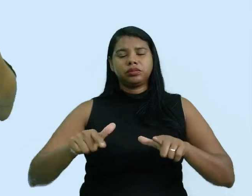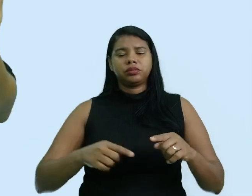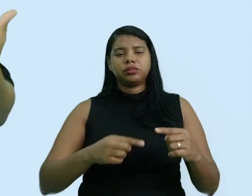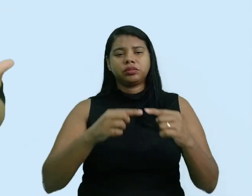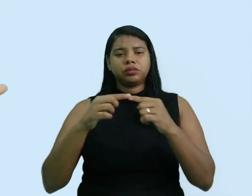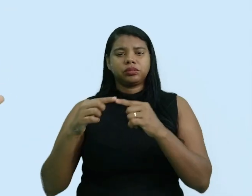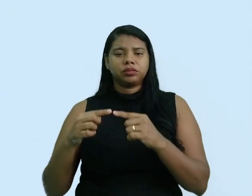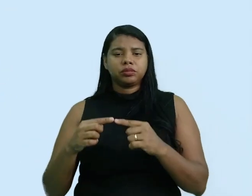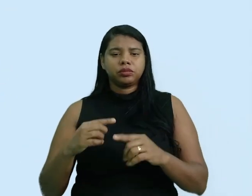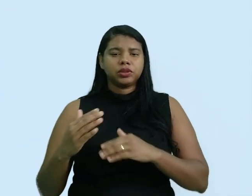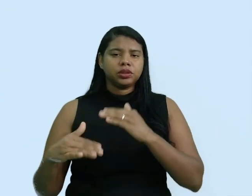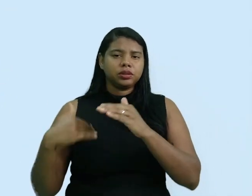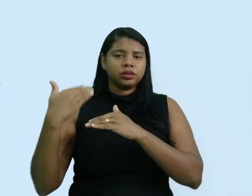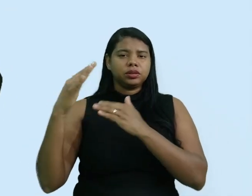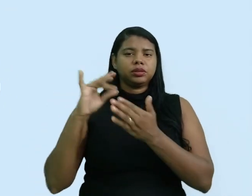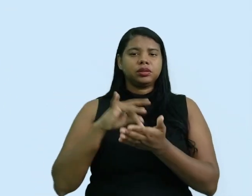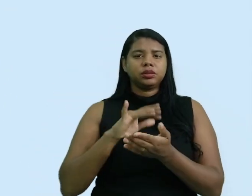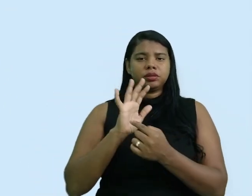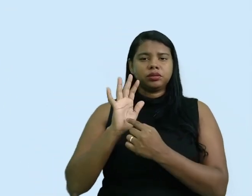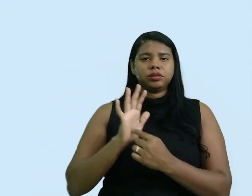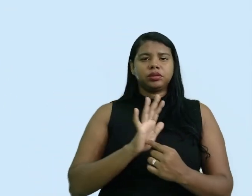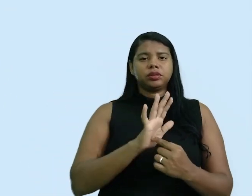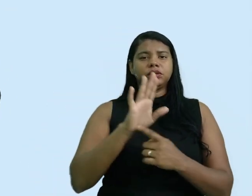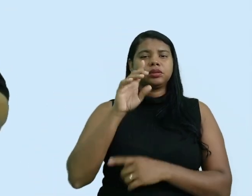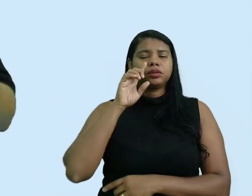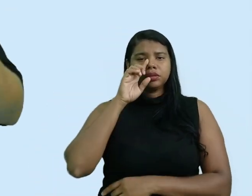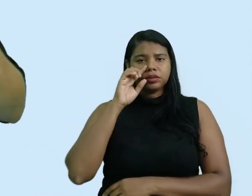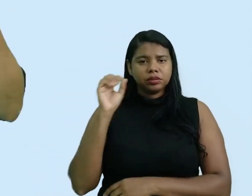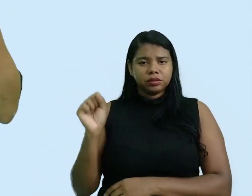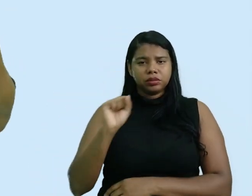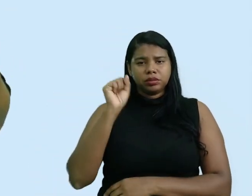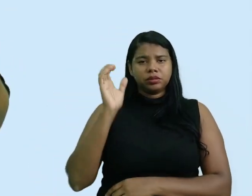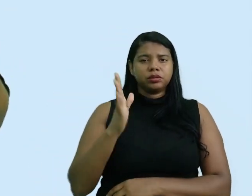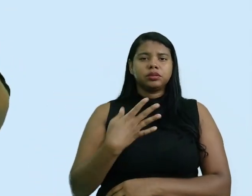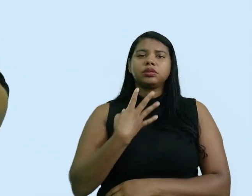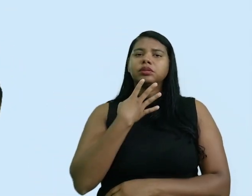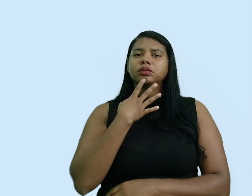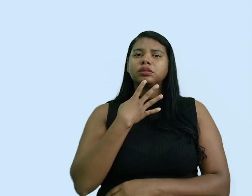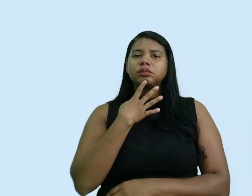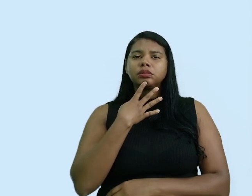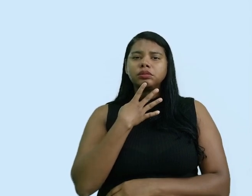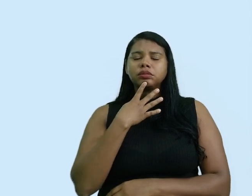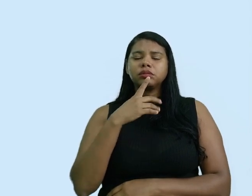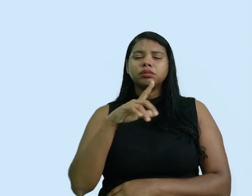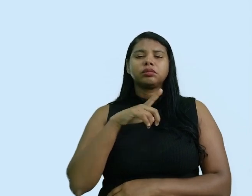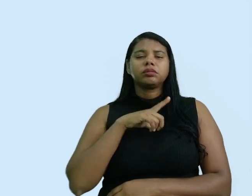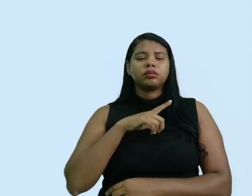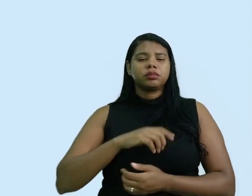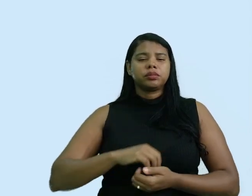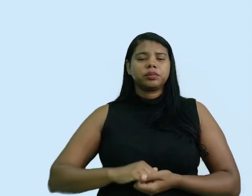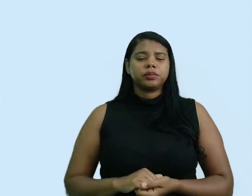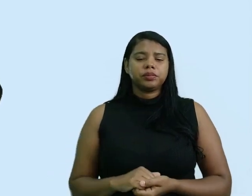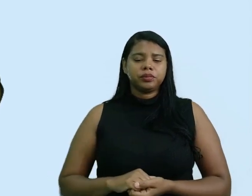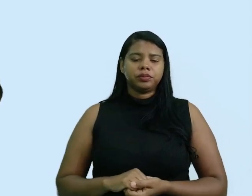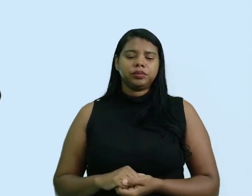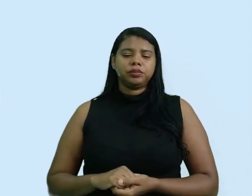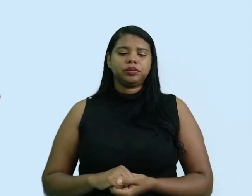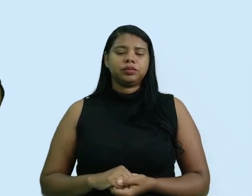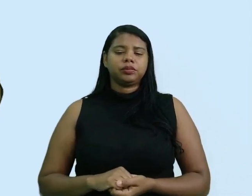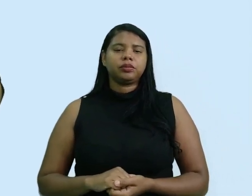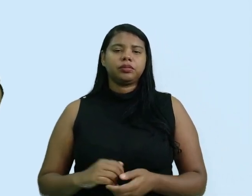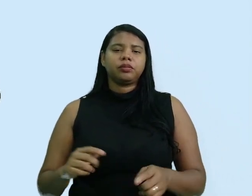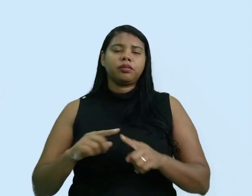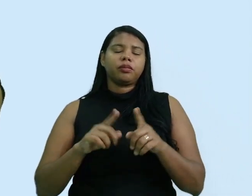com a atividade desenvolvida, vai estar exposto ao mesmo risco. Então, se eu conhecer a atividade, eu terei condições, né,